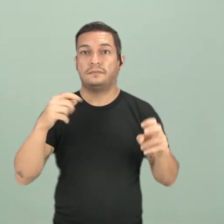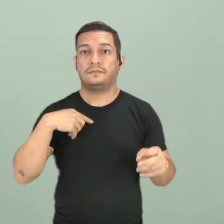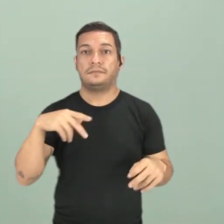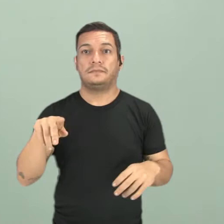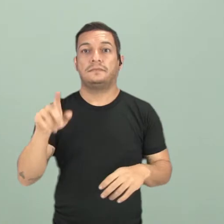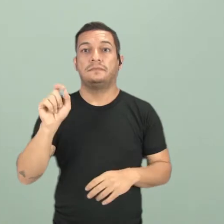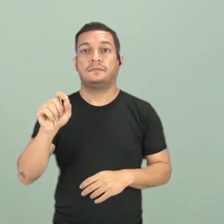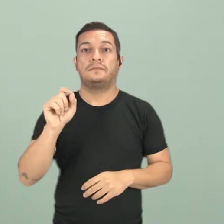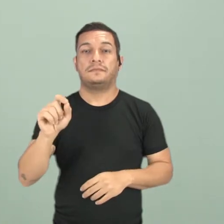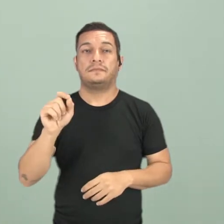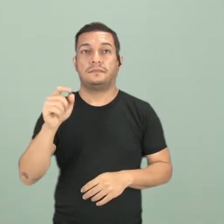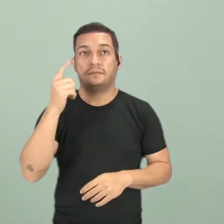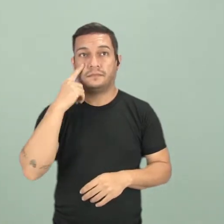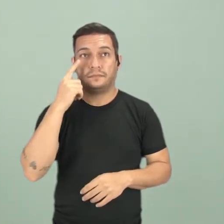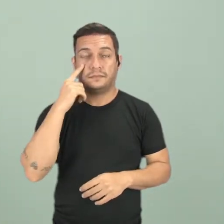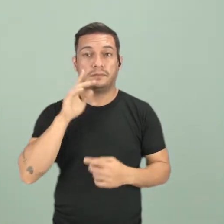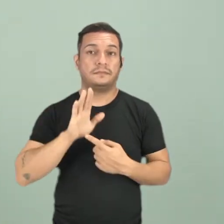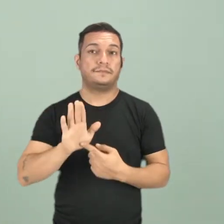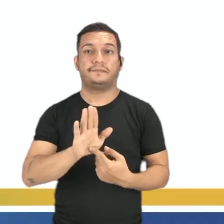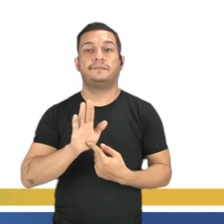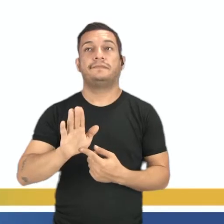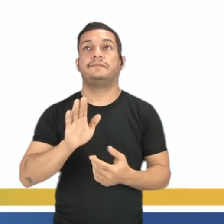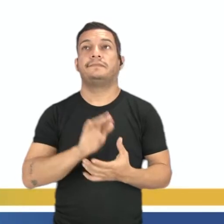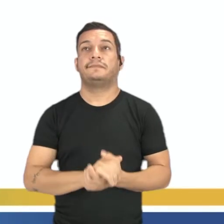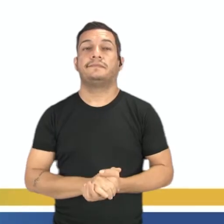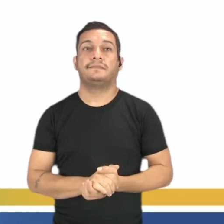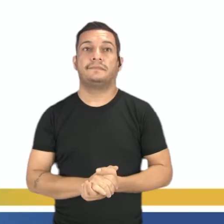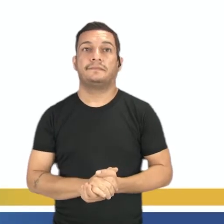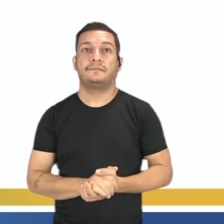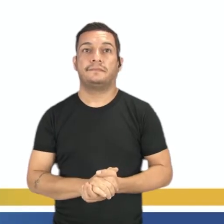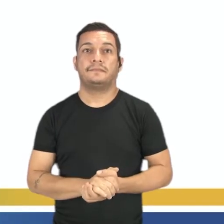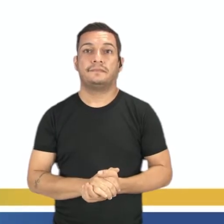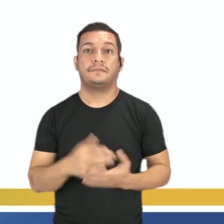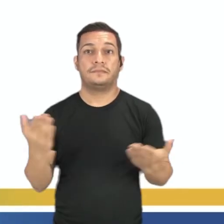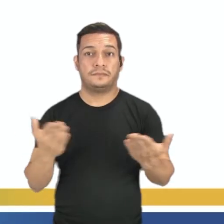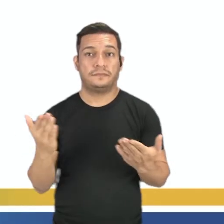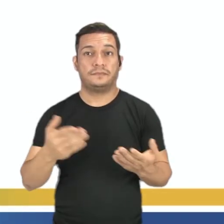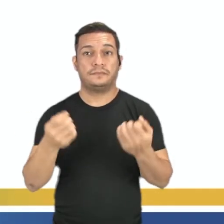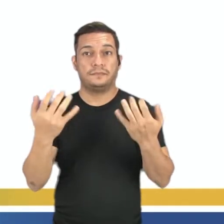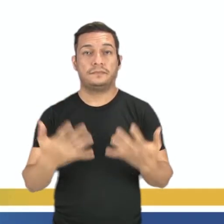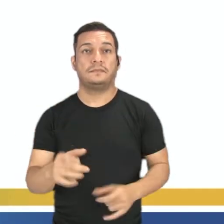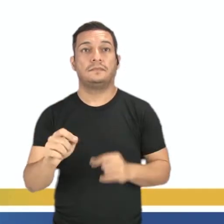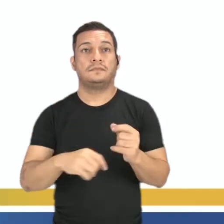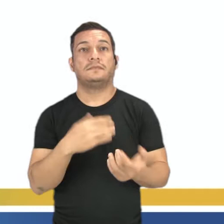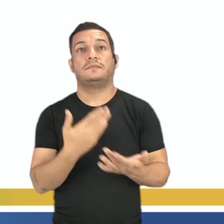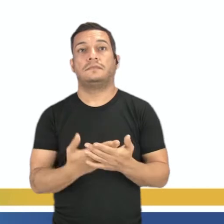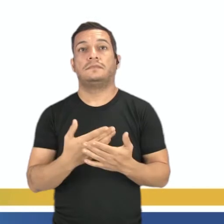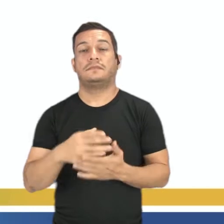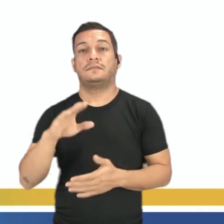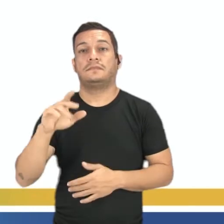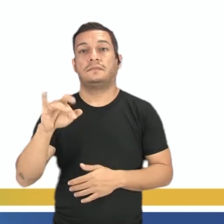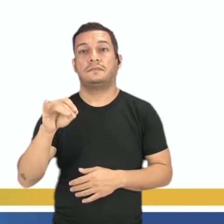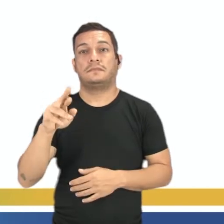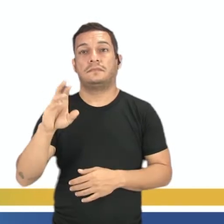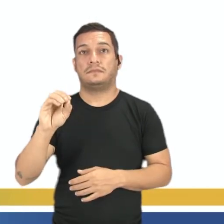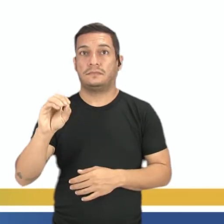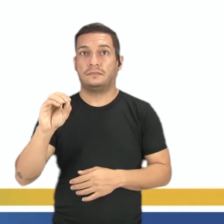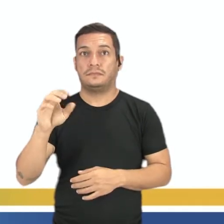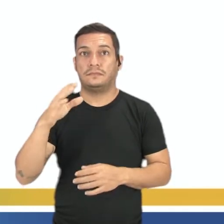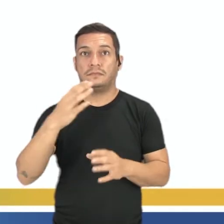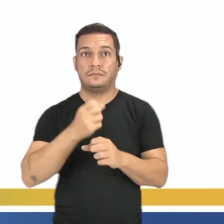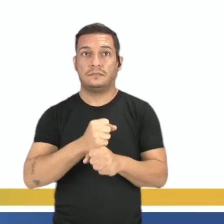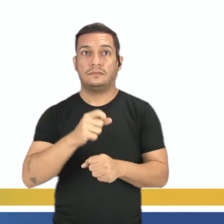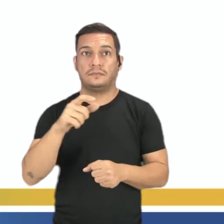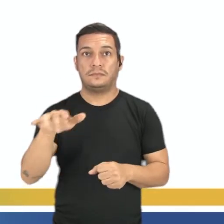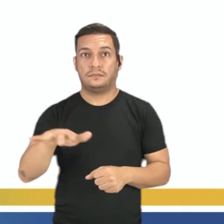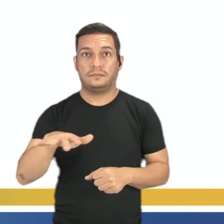professora de matemática, vou estar apresentando essa aula para vocês. Hoje nós estaremos falando sobre o estudo do cilindro, o cálculo